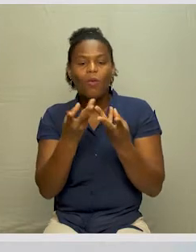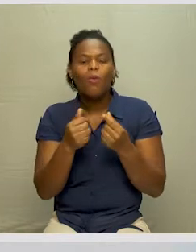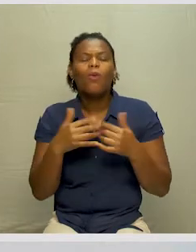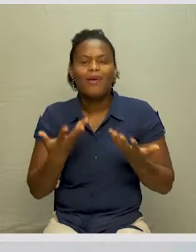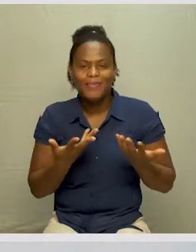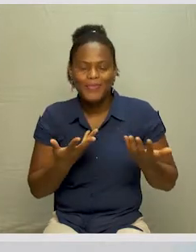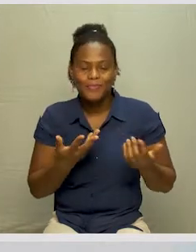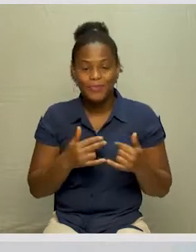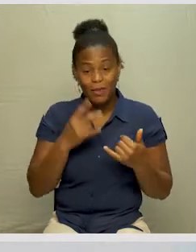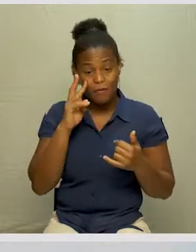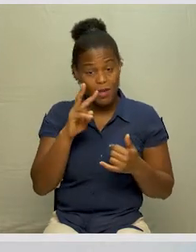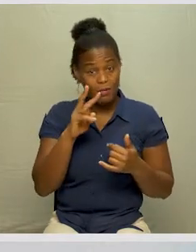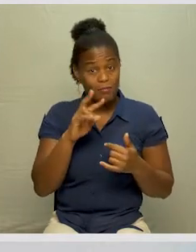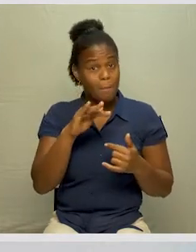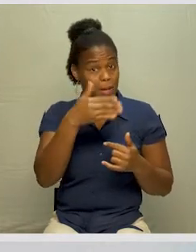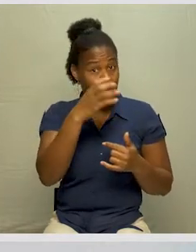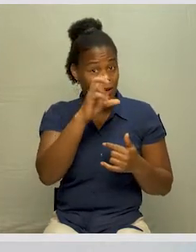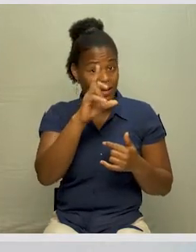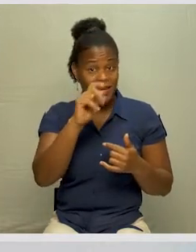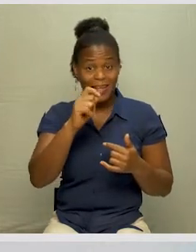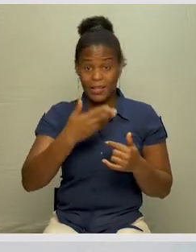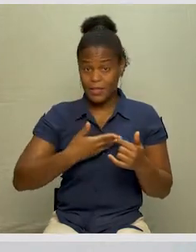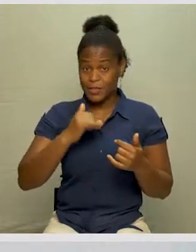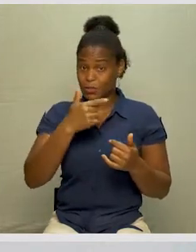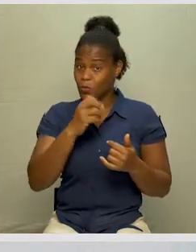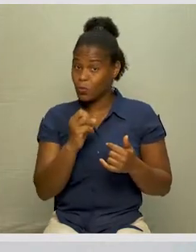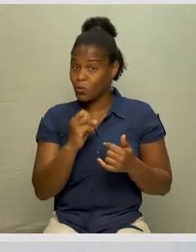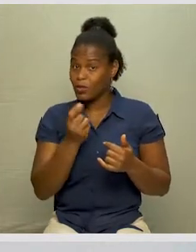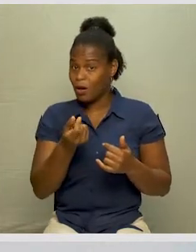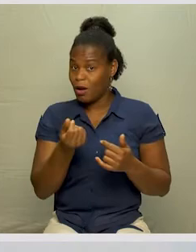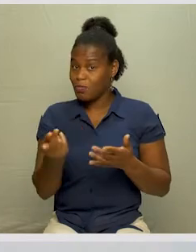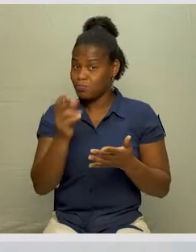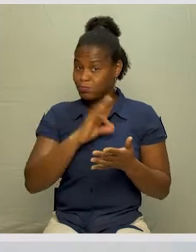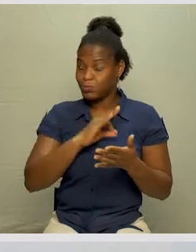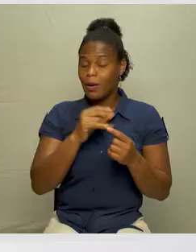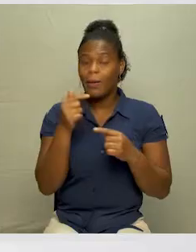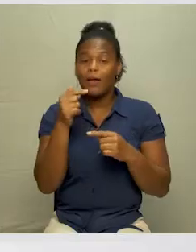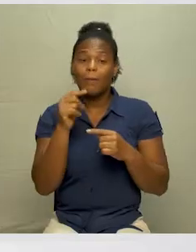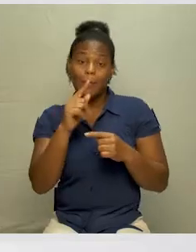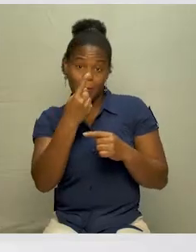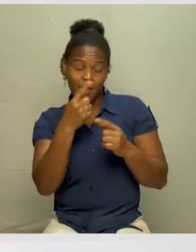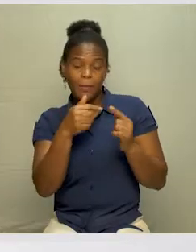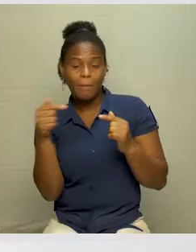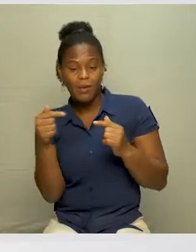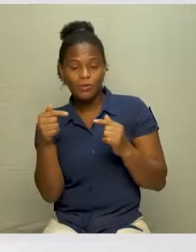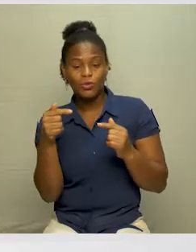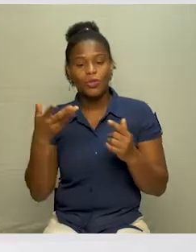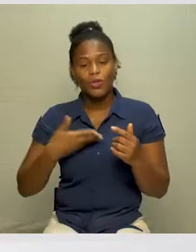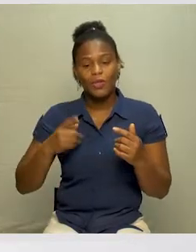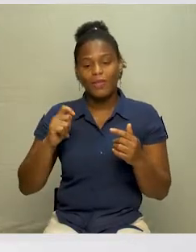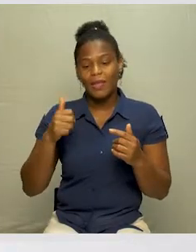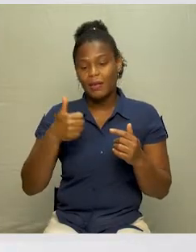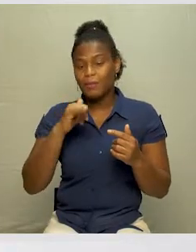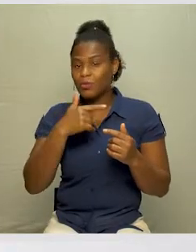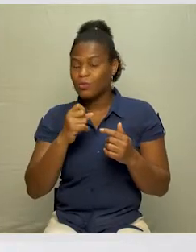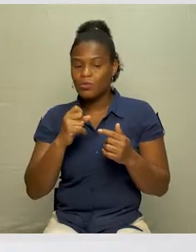o crédito em primeiro lugar, o débito em segundo lugar. A diferença dá